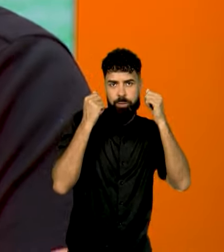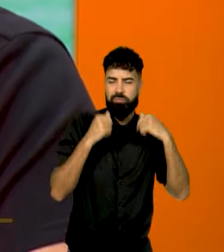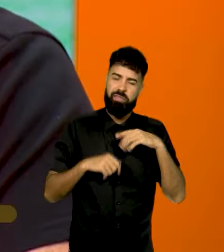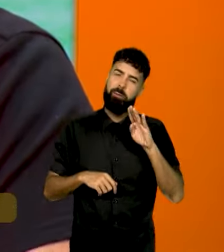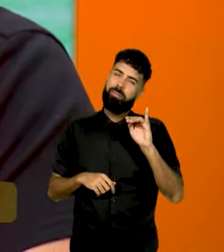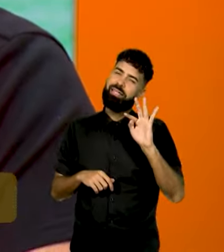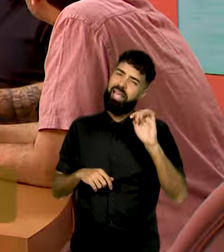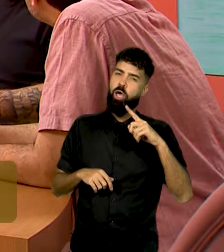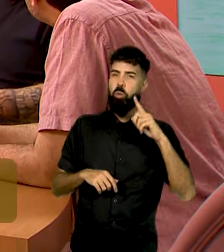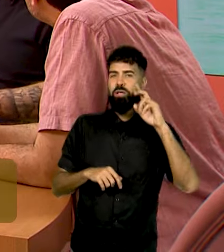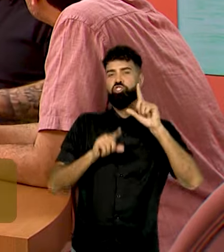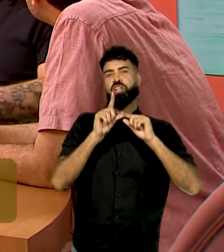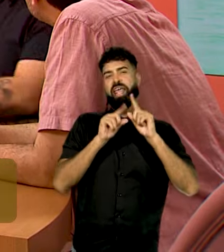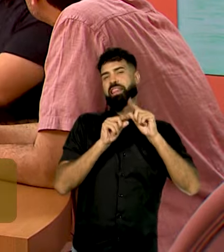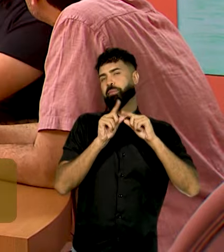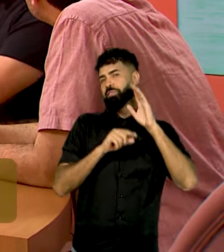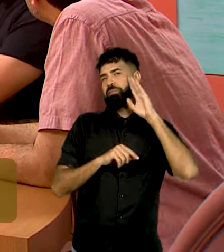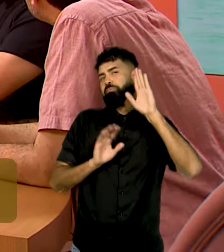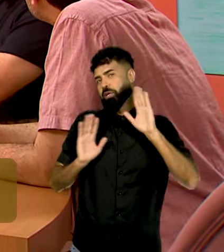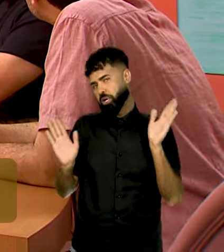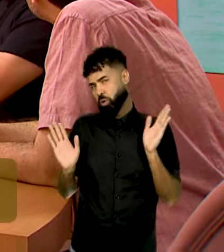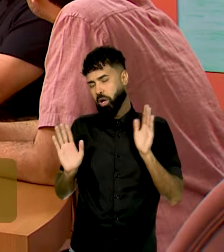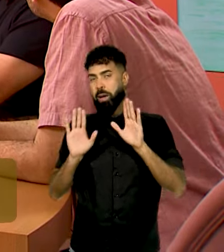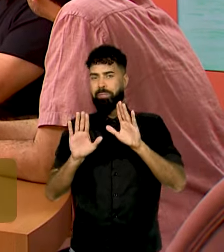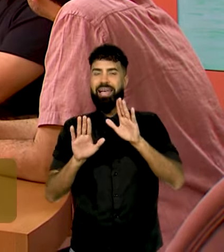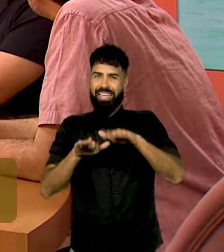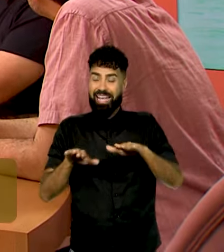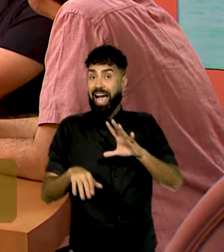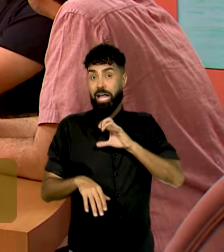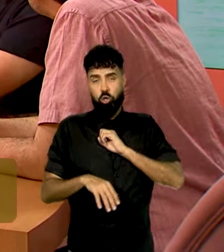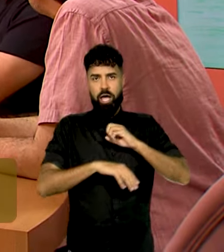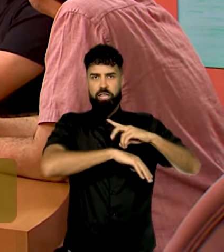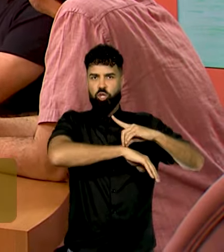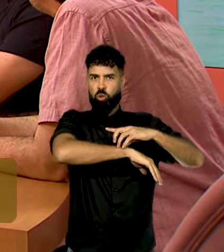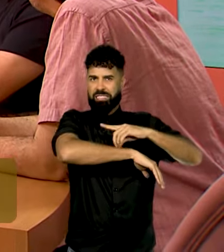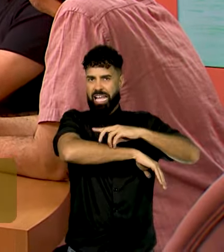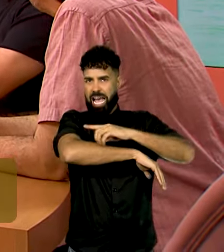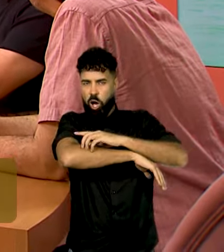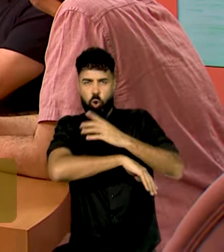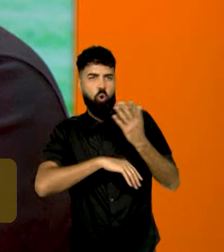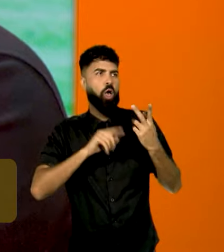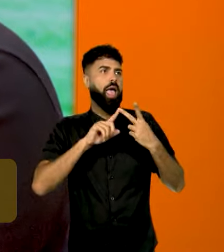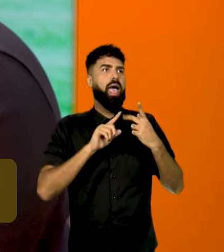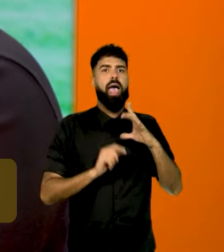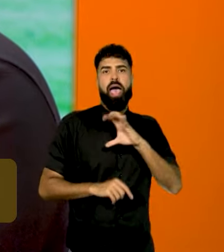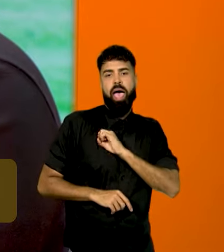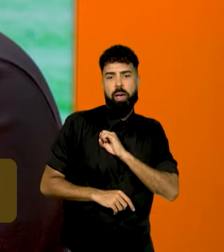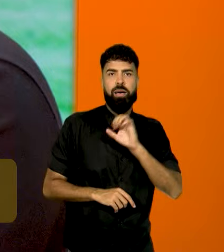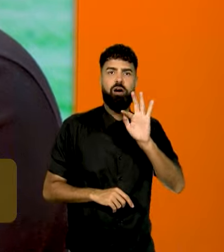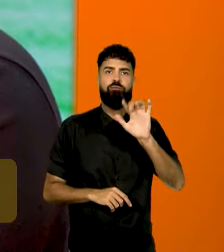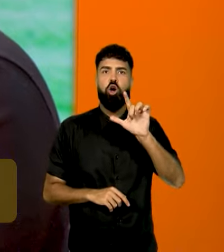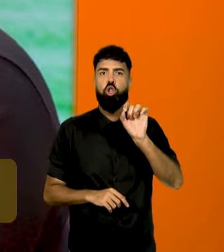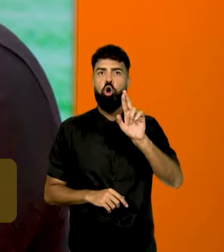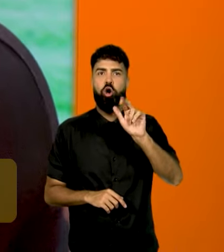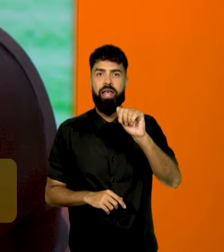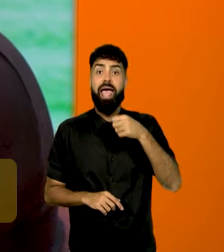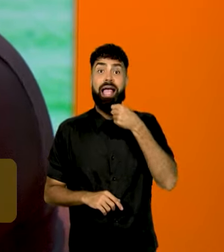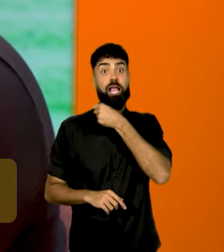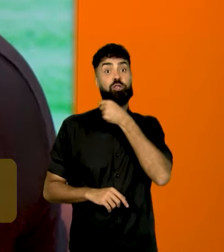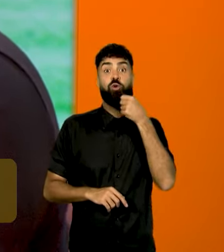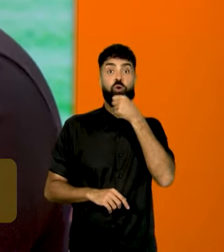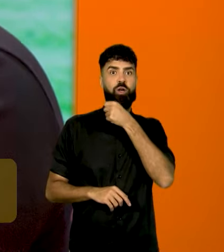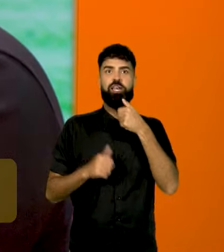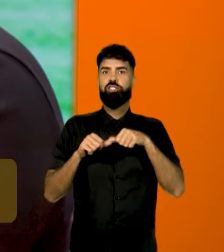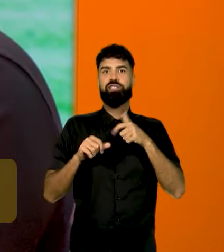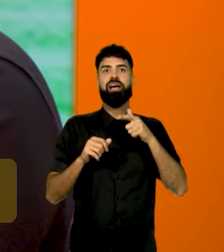astro principal, né? Claro. Mas a criançada ama o dinossauro, ama a Flora, que é a cantora que está nos